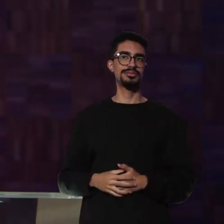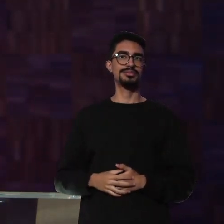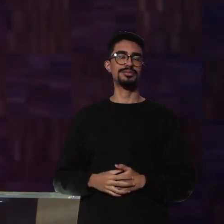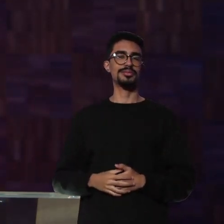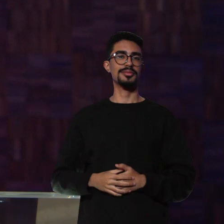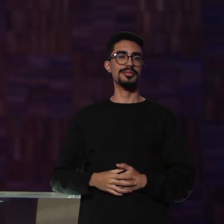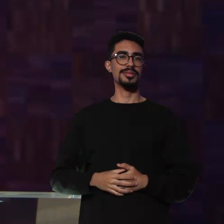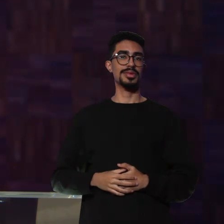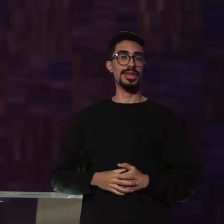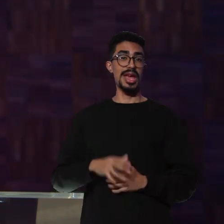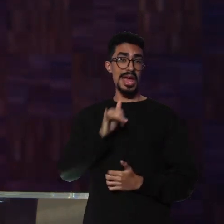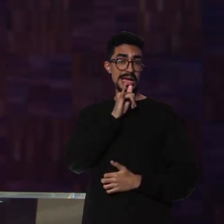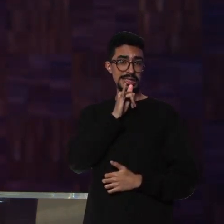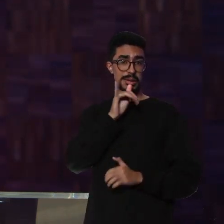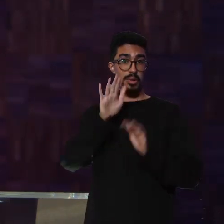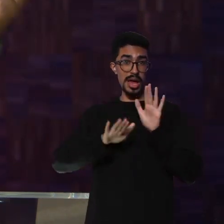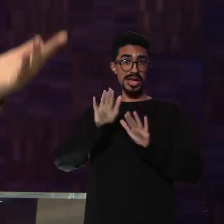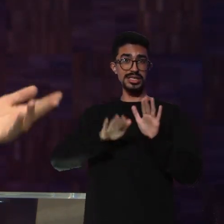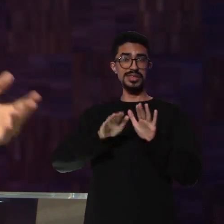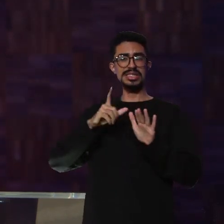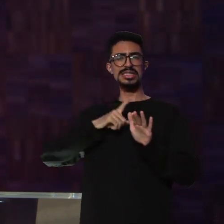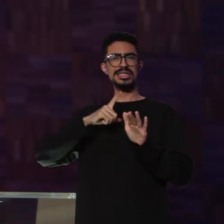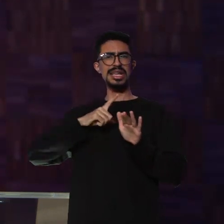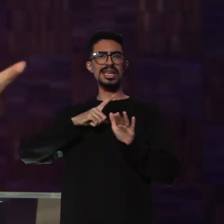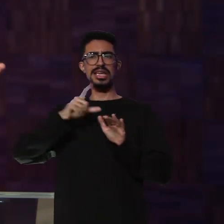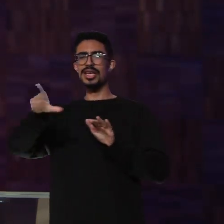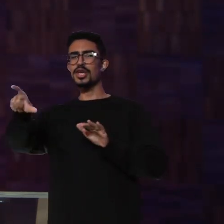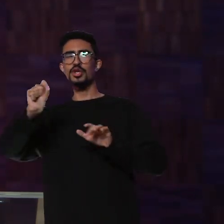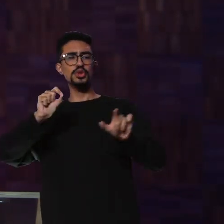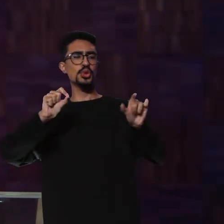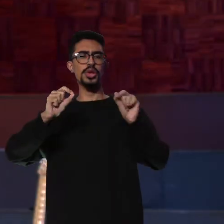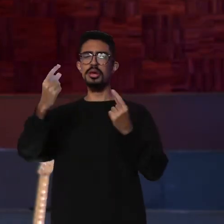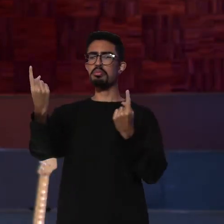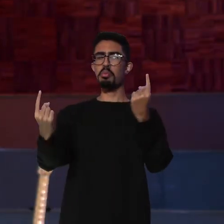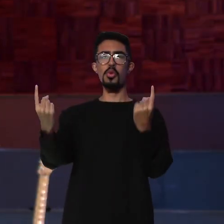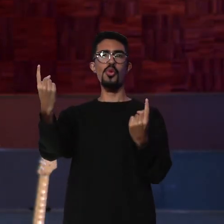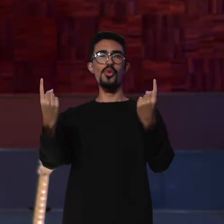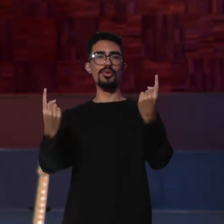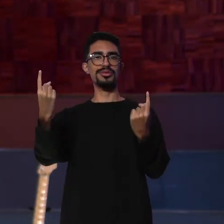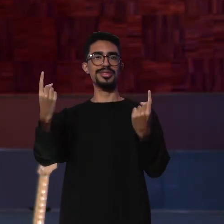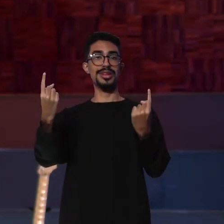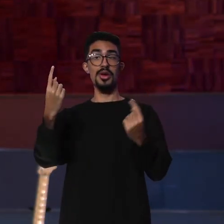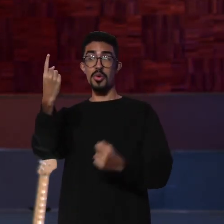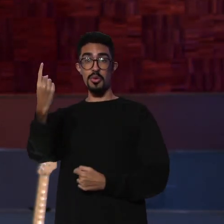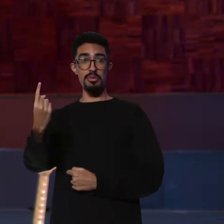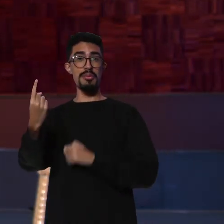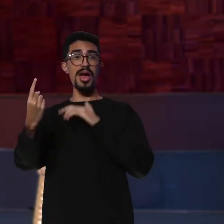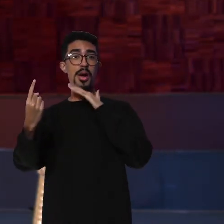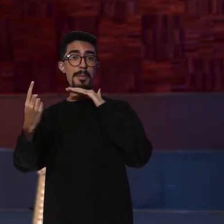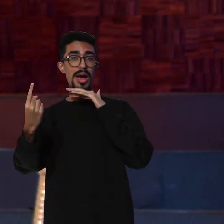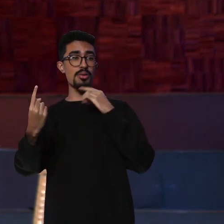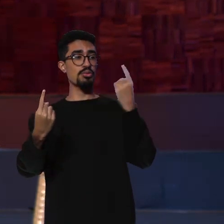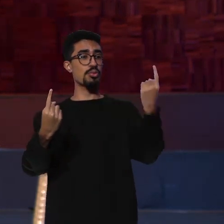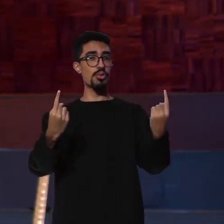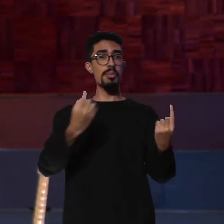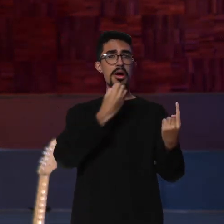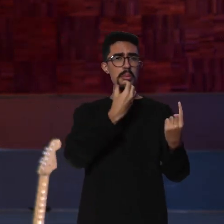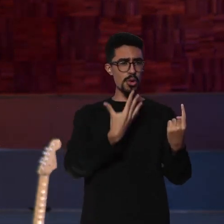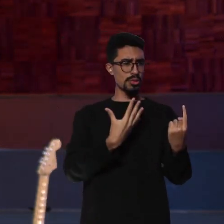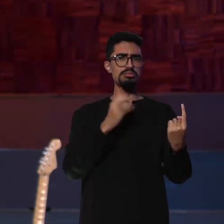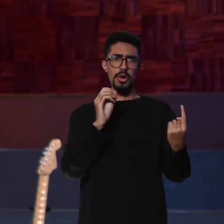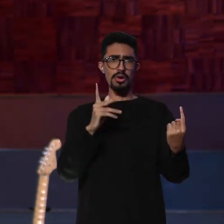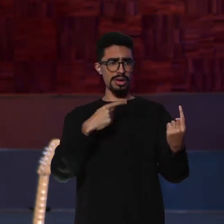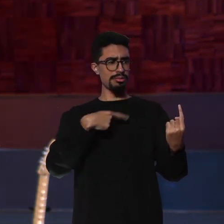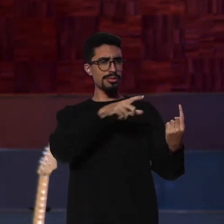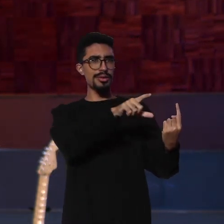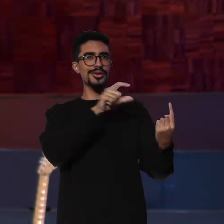decidir entre duas coisas boas ou múltiplas coisas ou possibilidades não é algo tão simples assim. Paulo, nessa carta